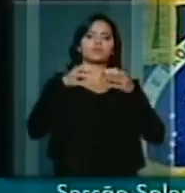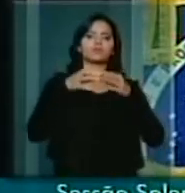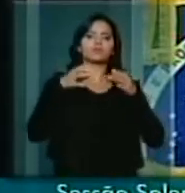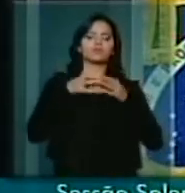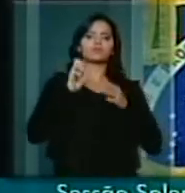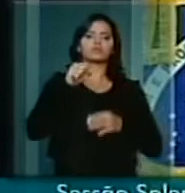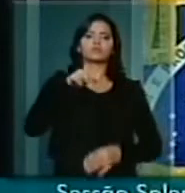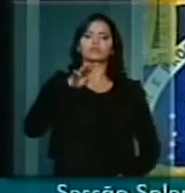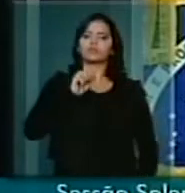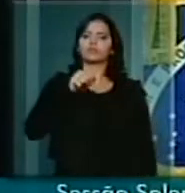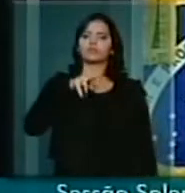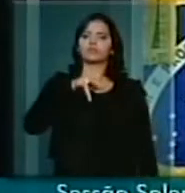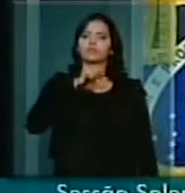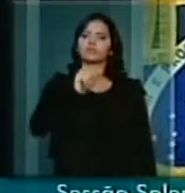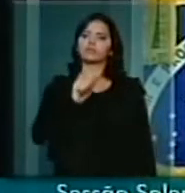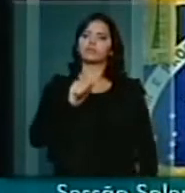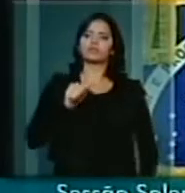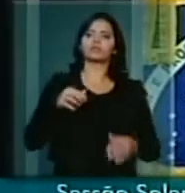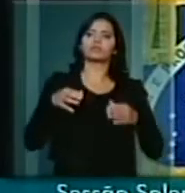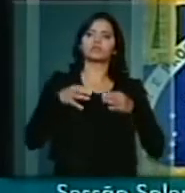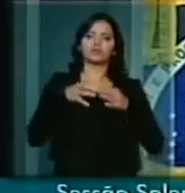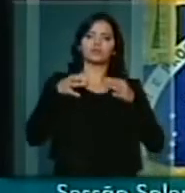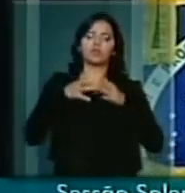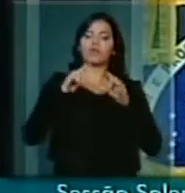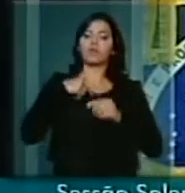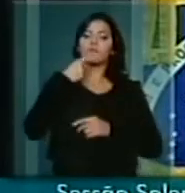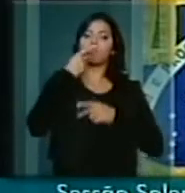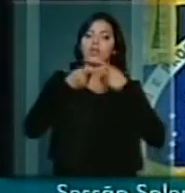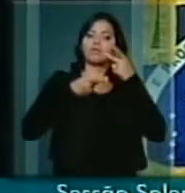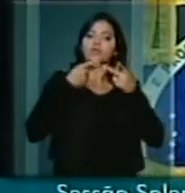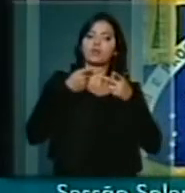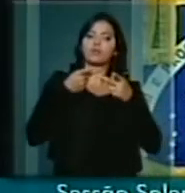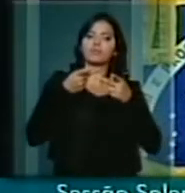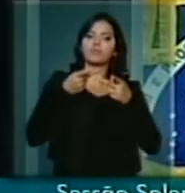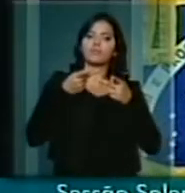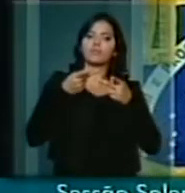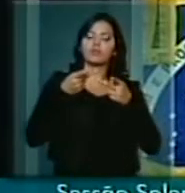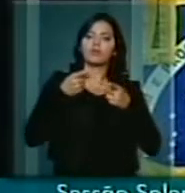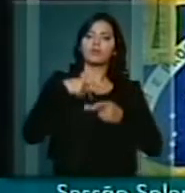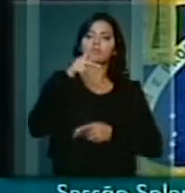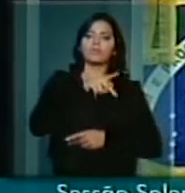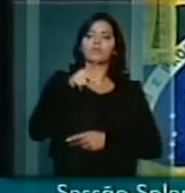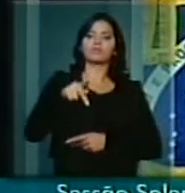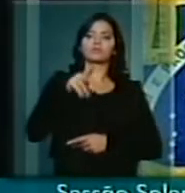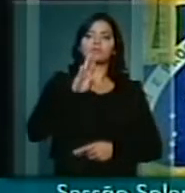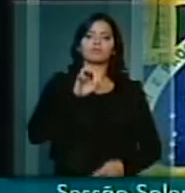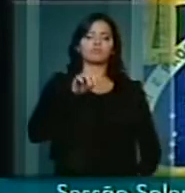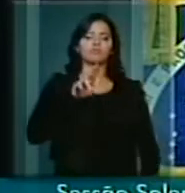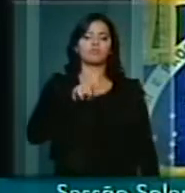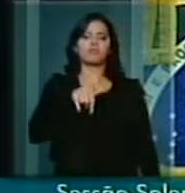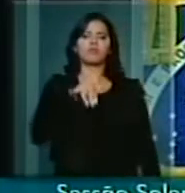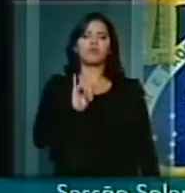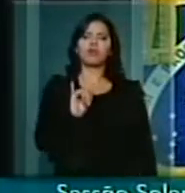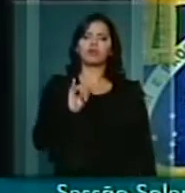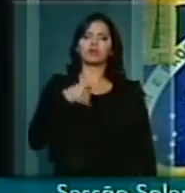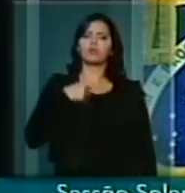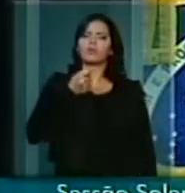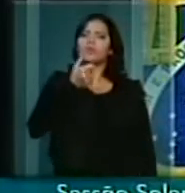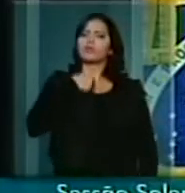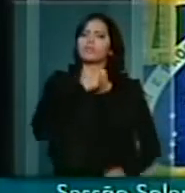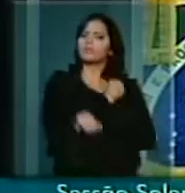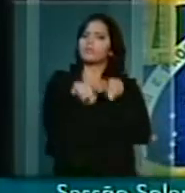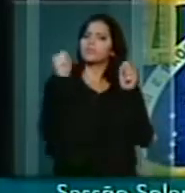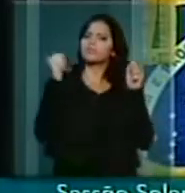santamarense. Eu dizia agora há pouco para o professor Derblay que é quase